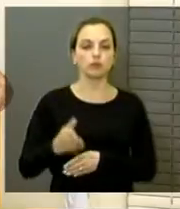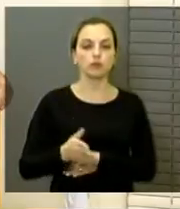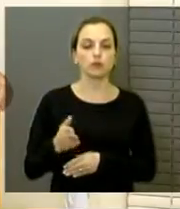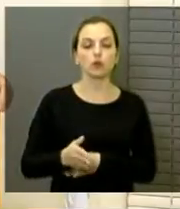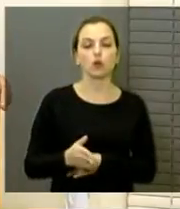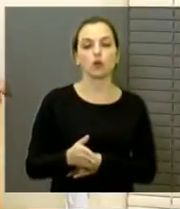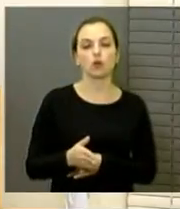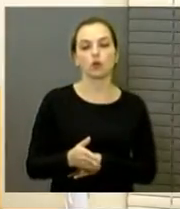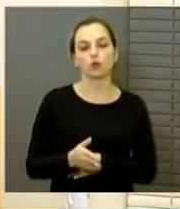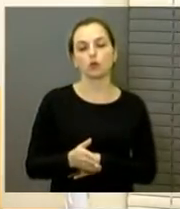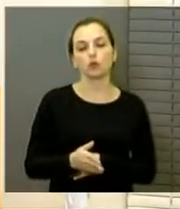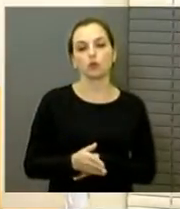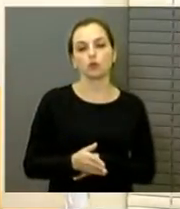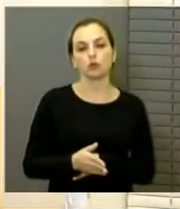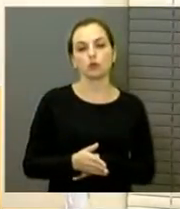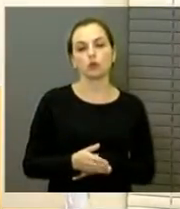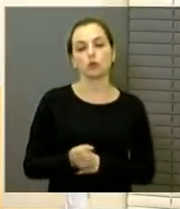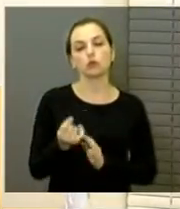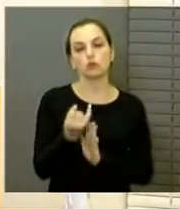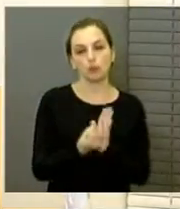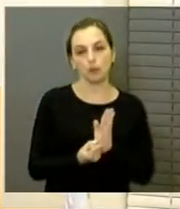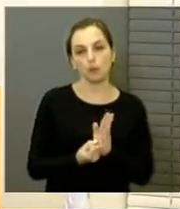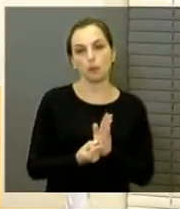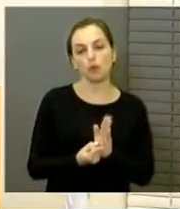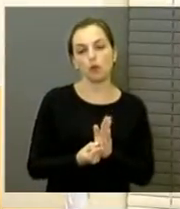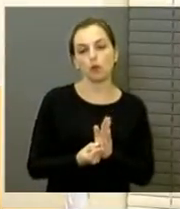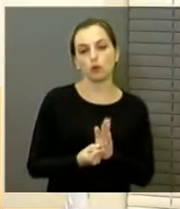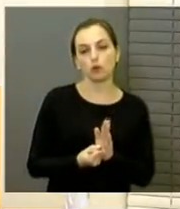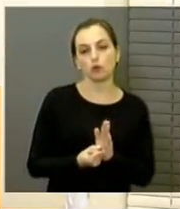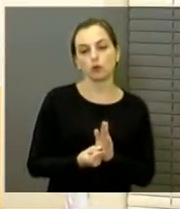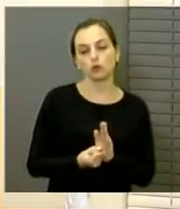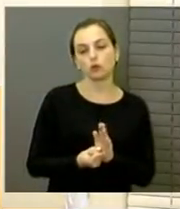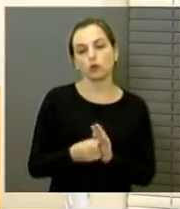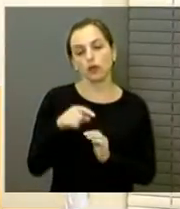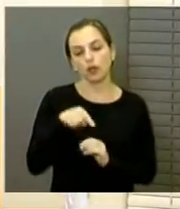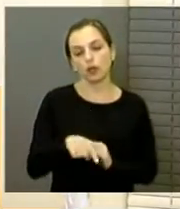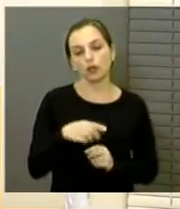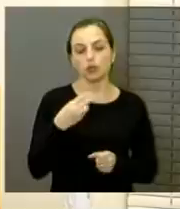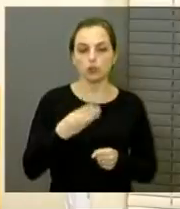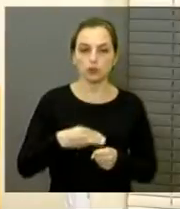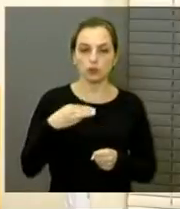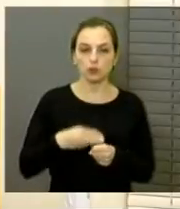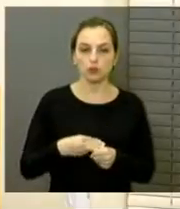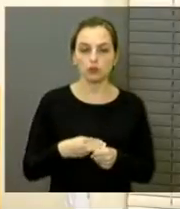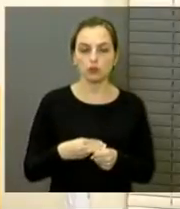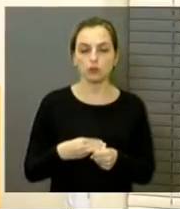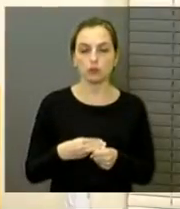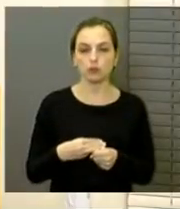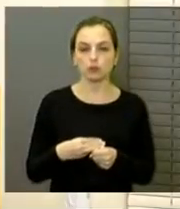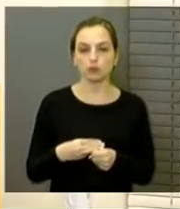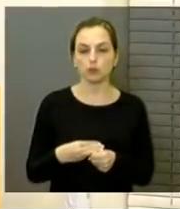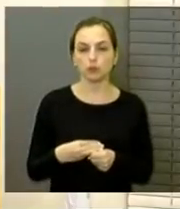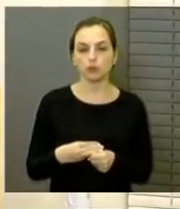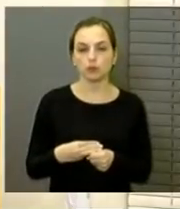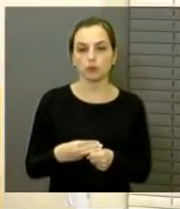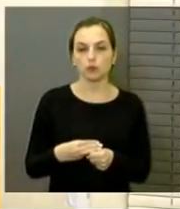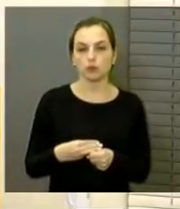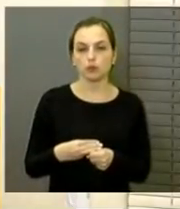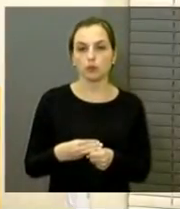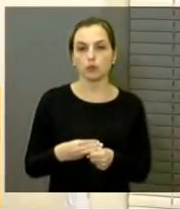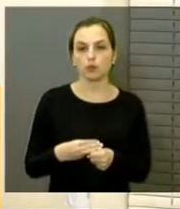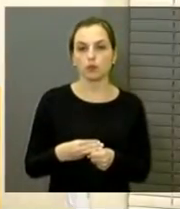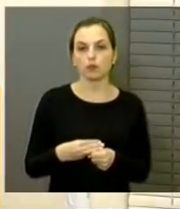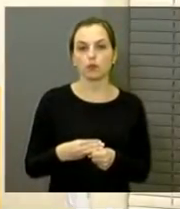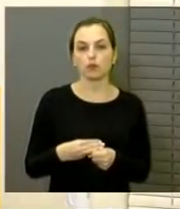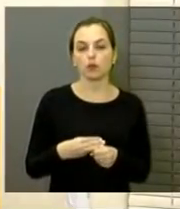de... Você tem uma noção, a agência reguladora que veio aqui para o município. A agência reguladora soltou